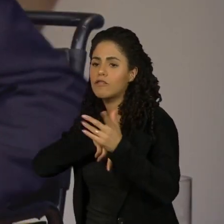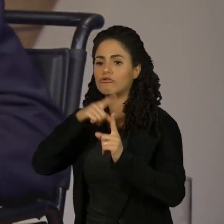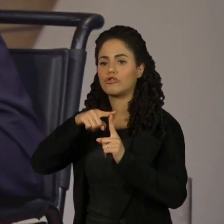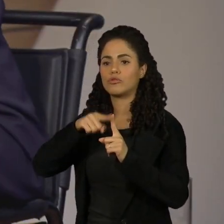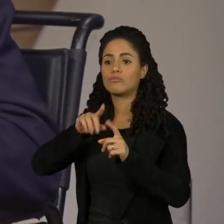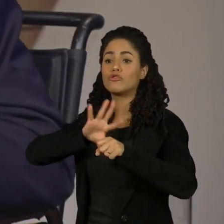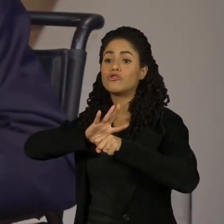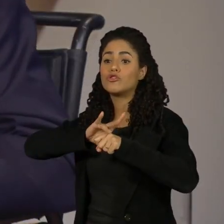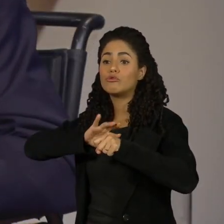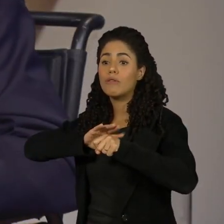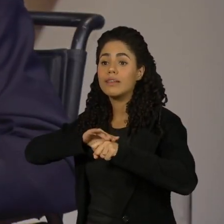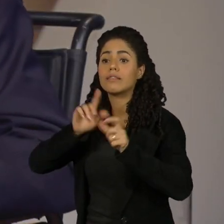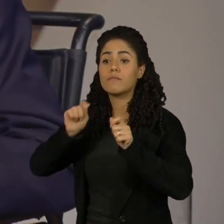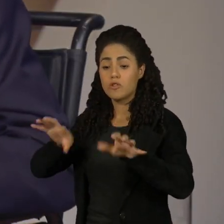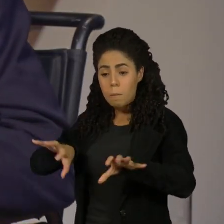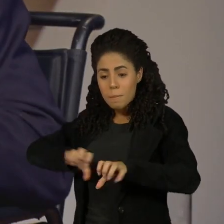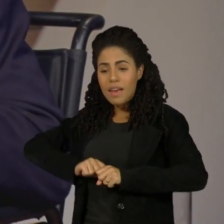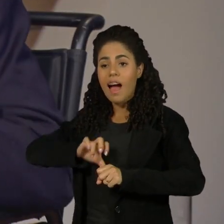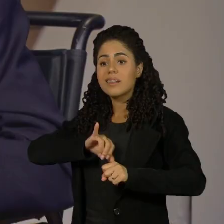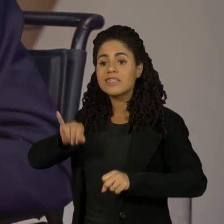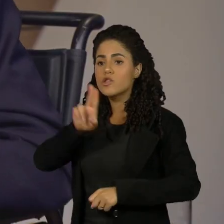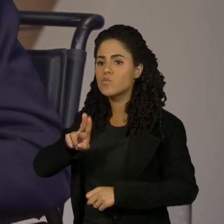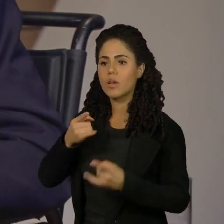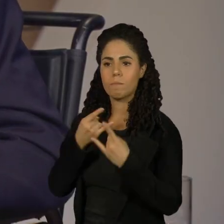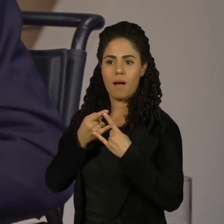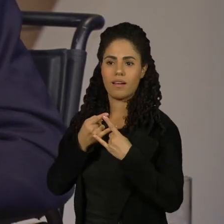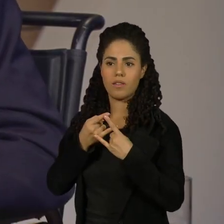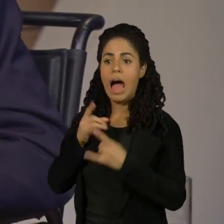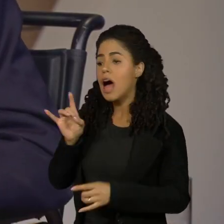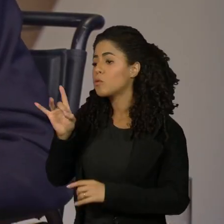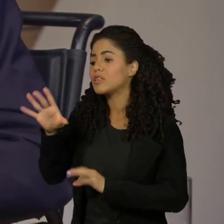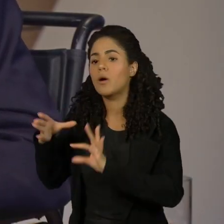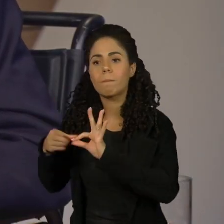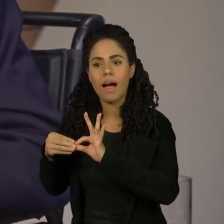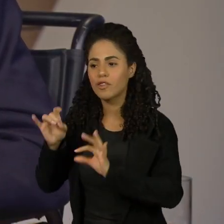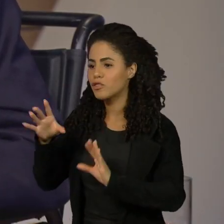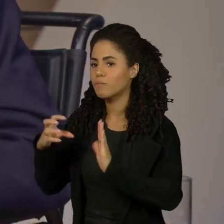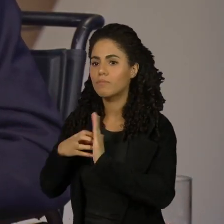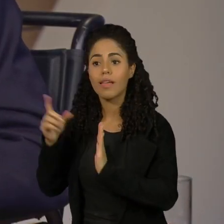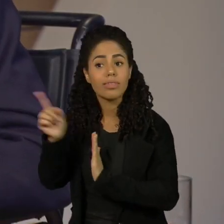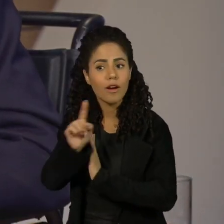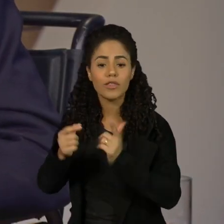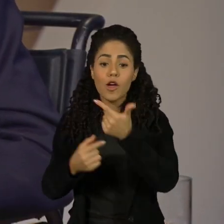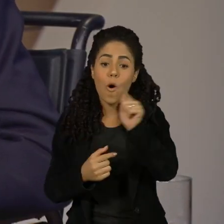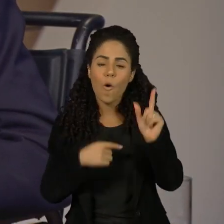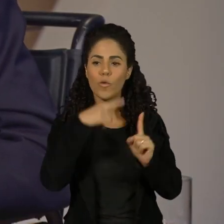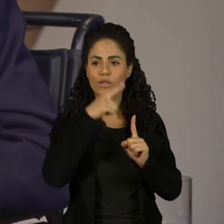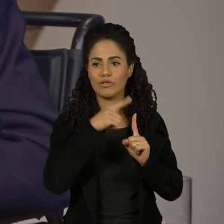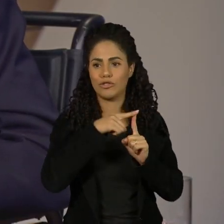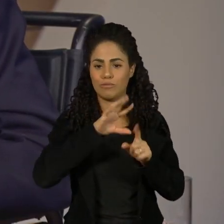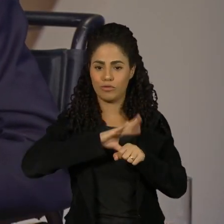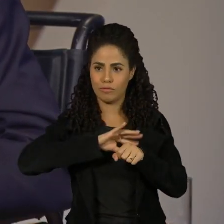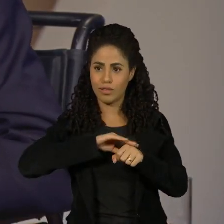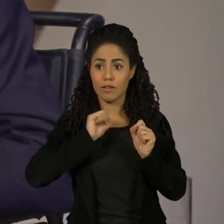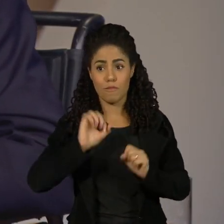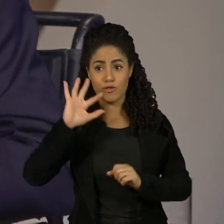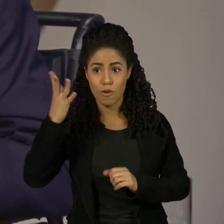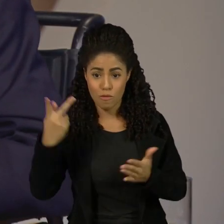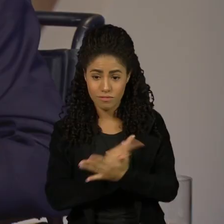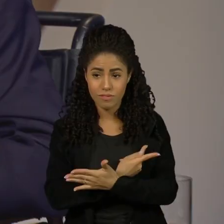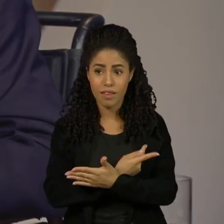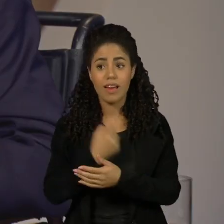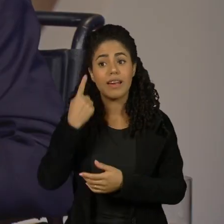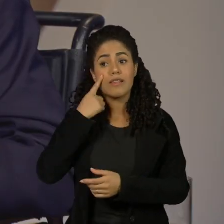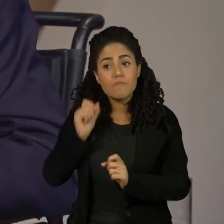clamídia, um monte de infecções, quase todas elas são curáveis. Então, o fato de você ter um